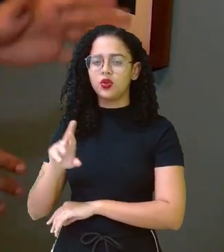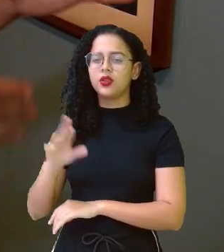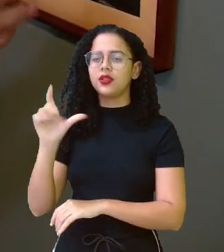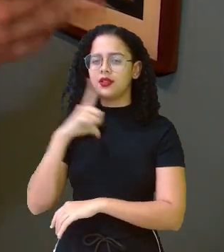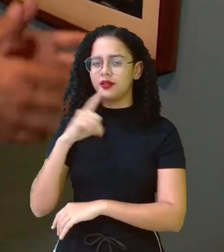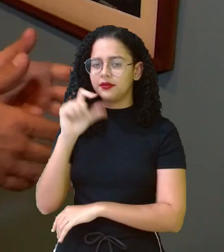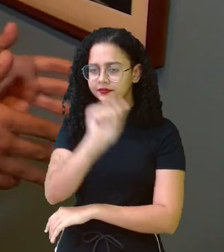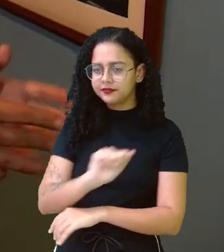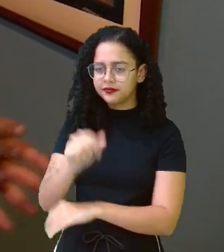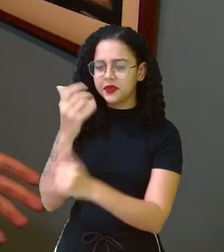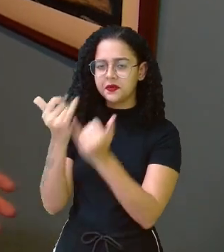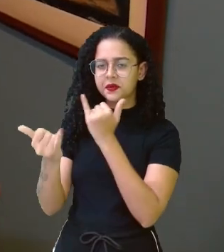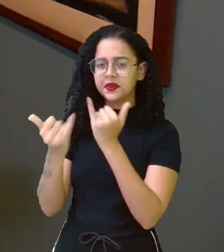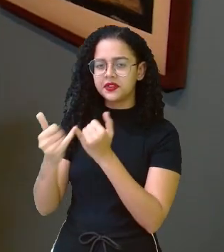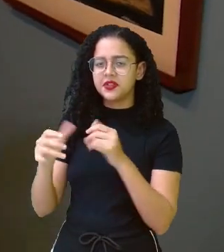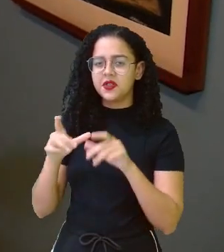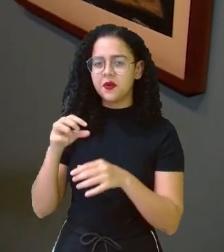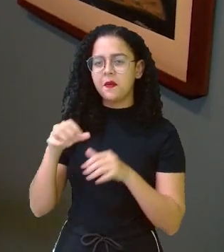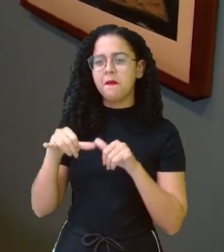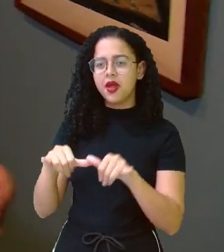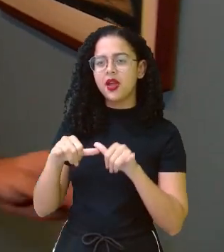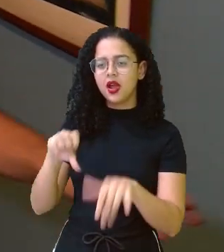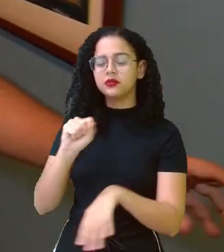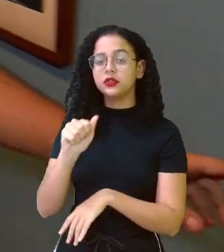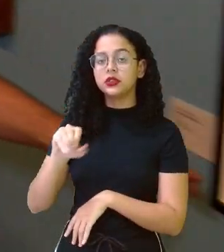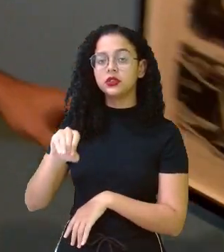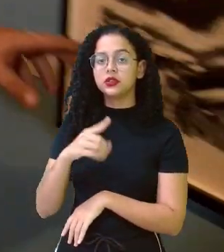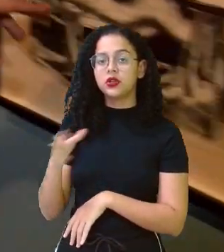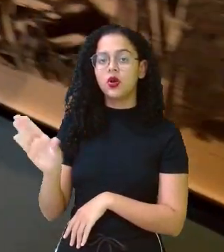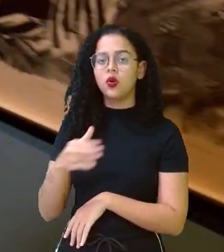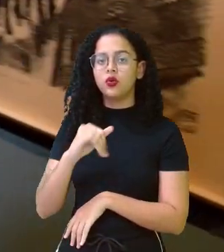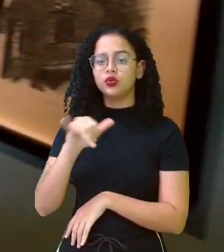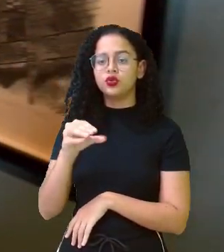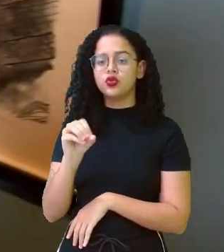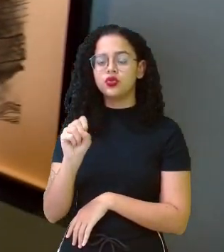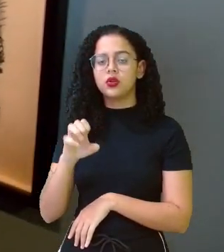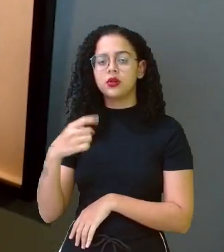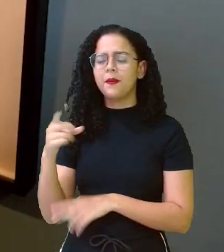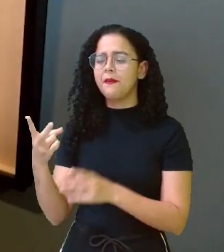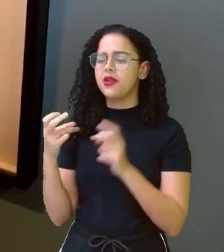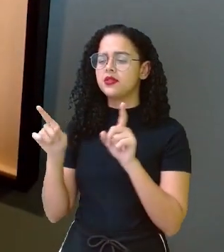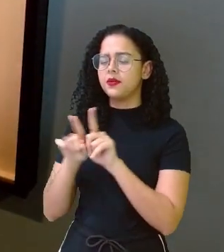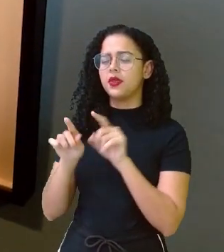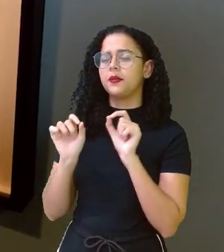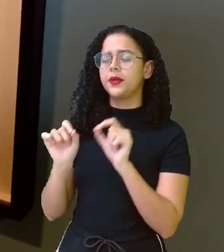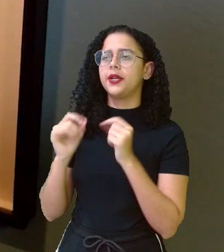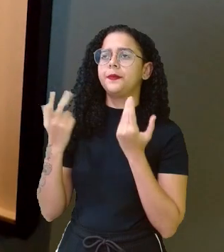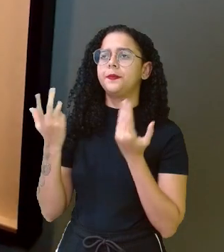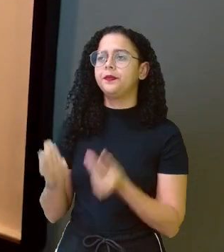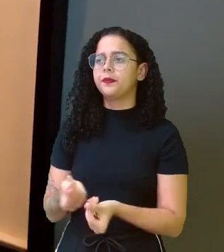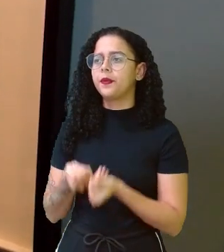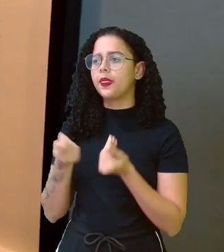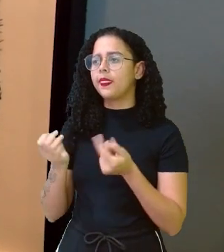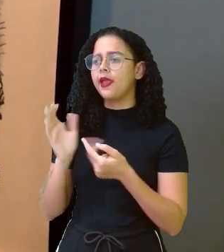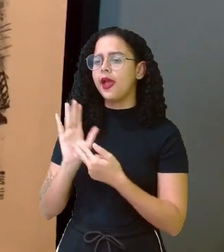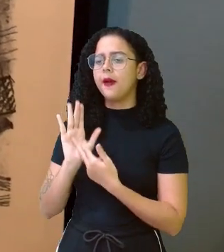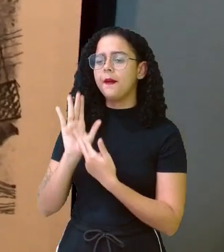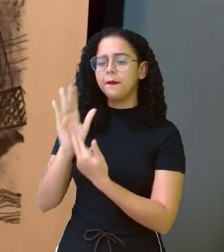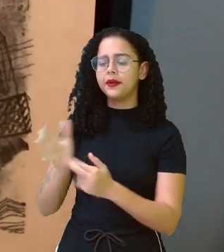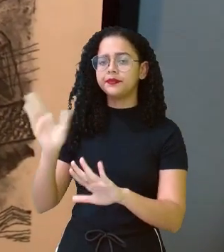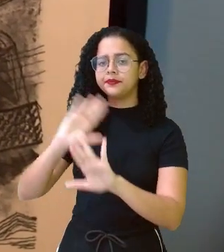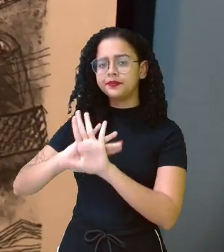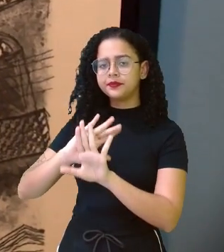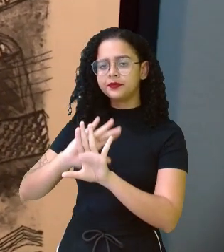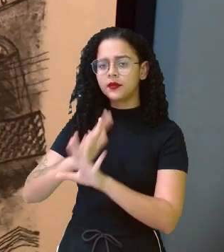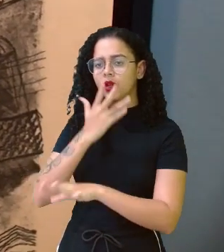né? Que é aquela rua que vai dar no Mercado de São José, né? E o mais interessante, por exemplo, é que a gente percebe também que tem, né, as representações ao fundo